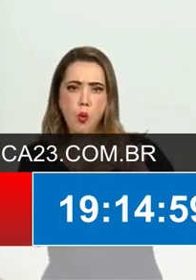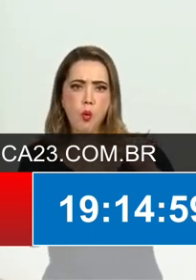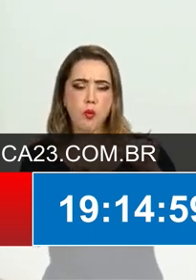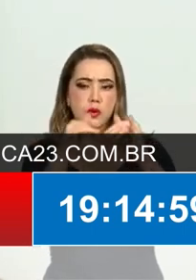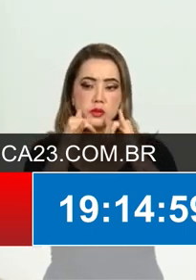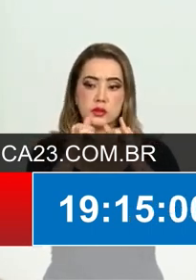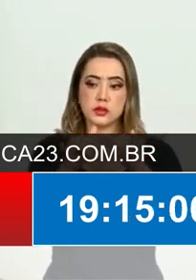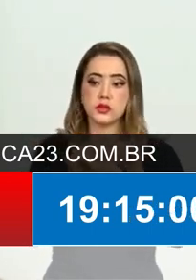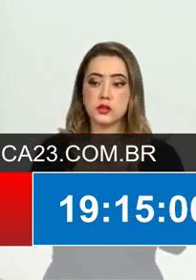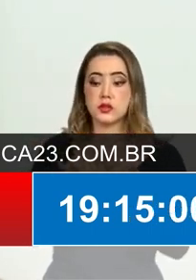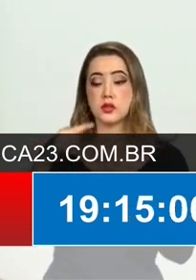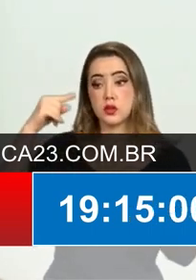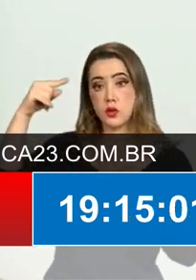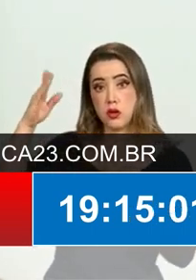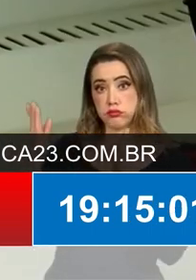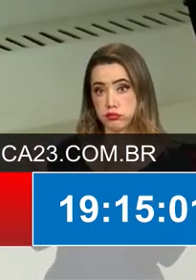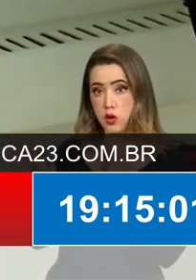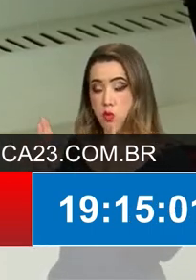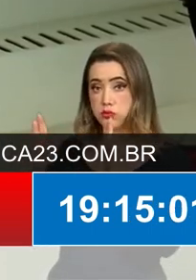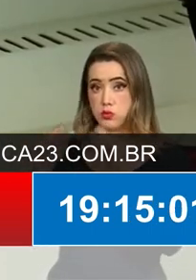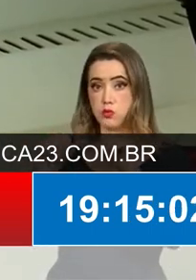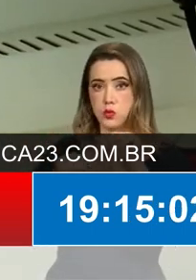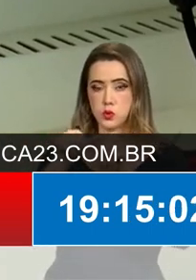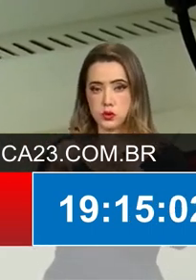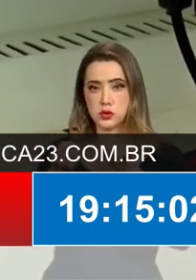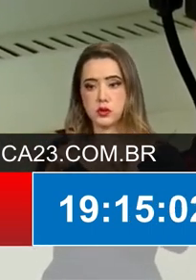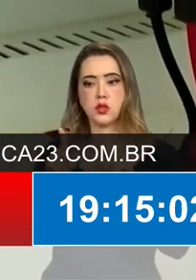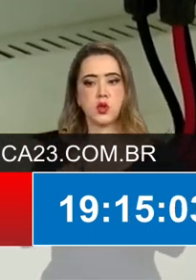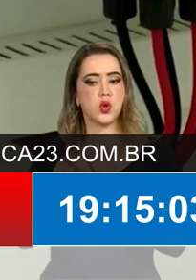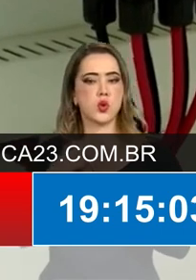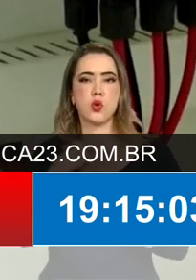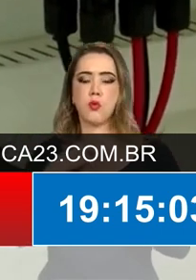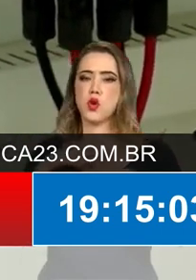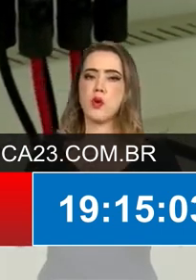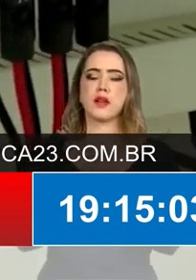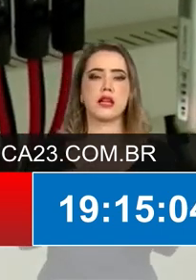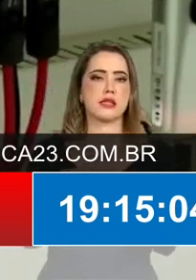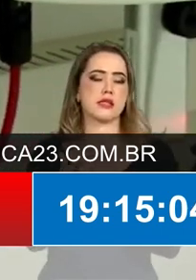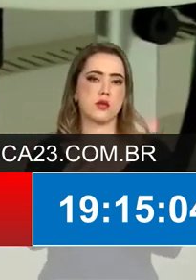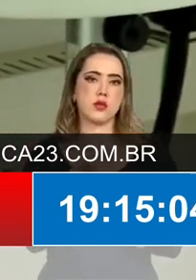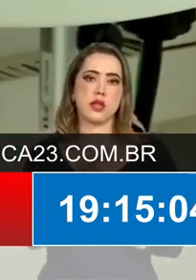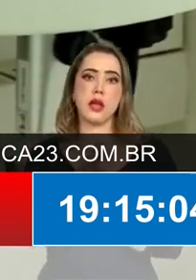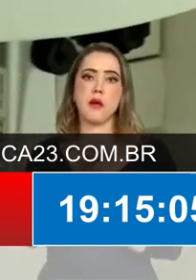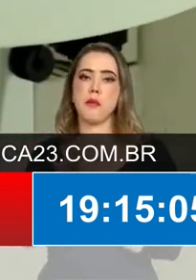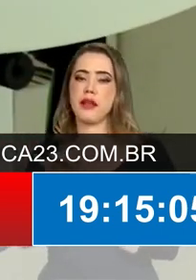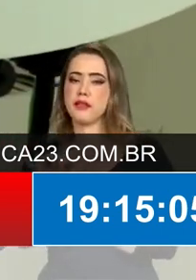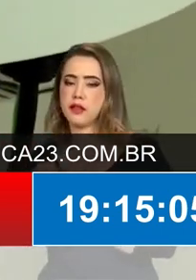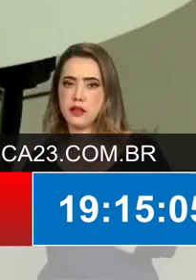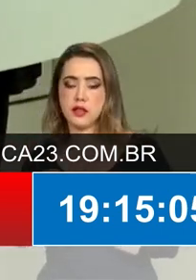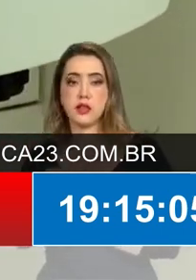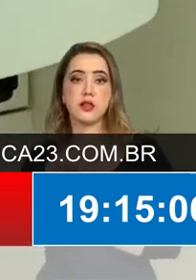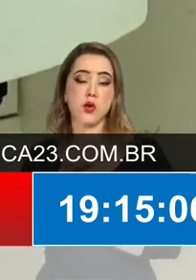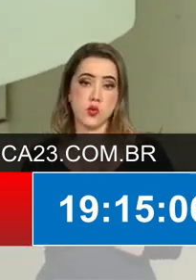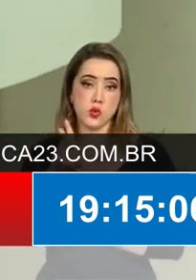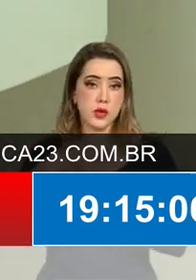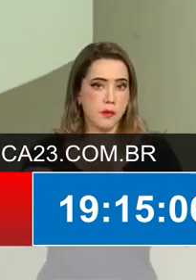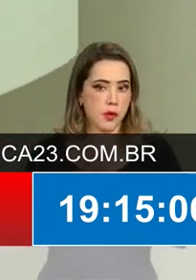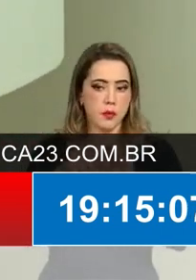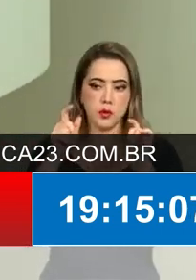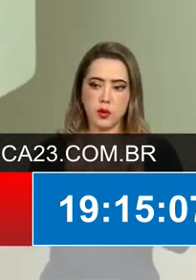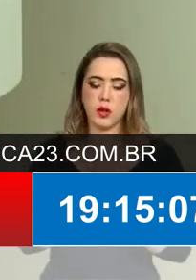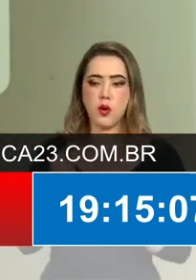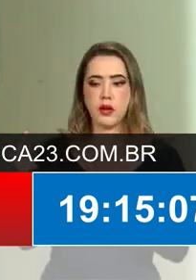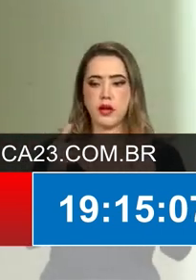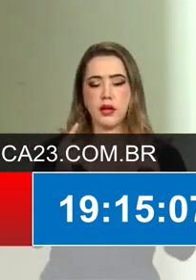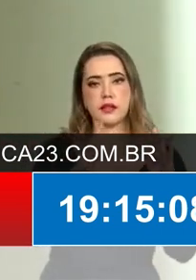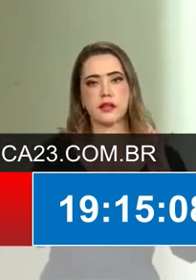elétrica doméstica o que foi captado. Como não pode ser armazenada sem bateria, a energia solar é consumida imediatamente. Cada